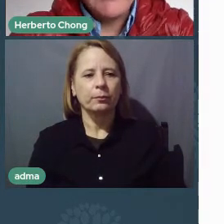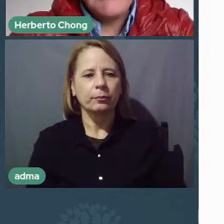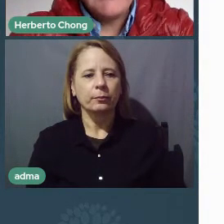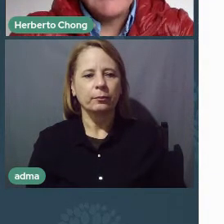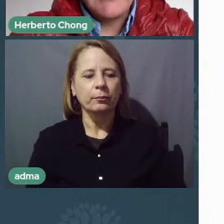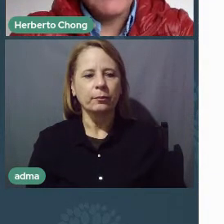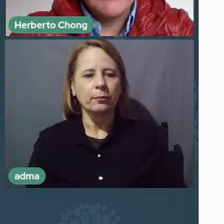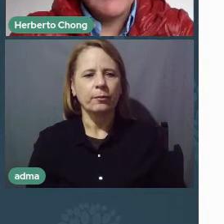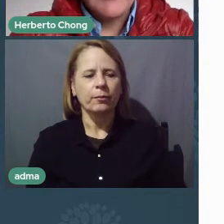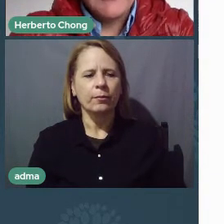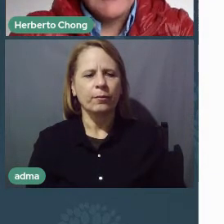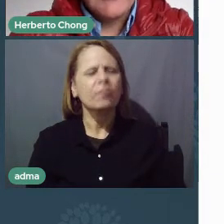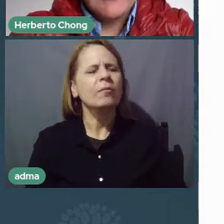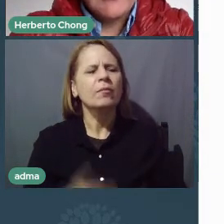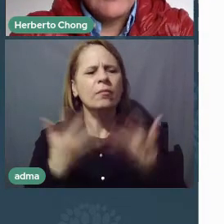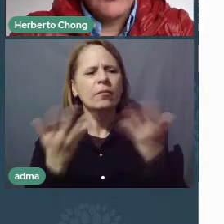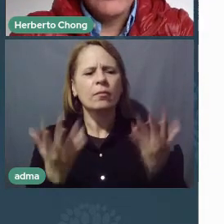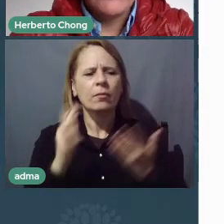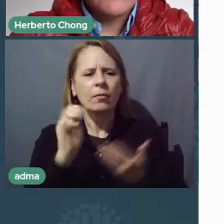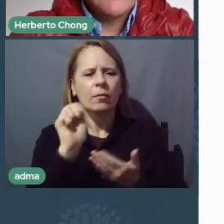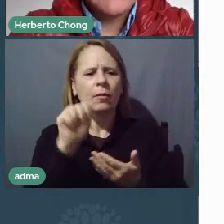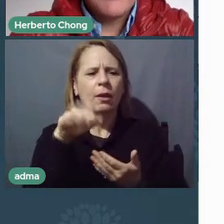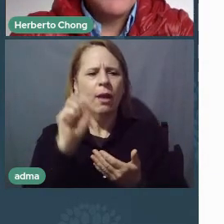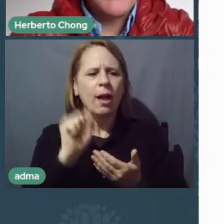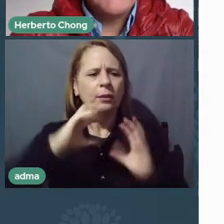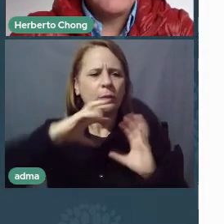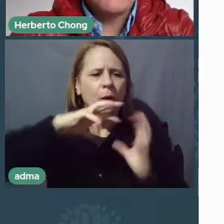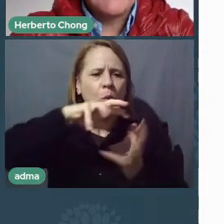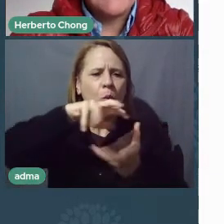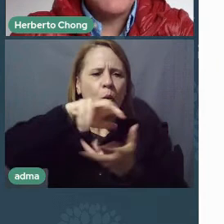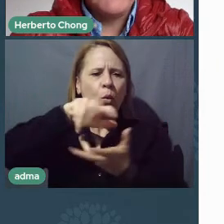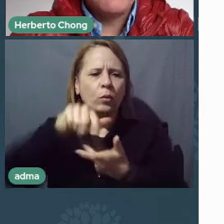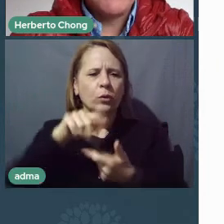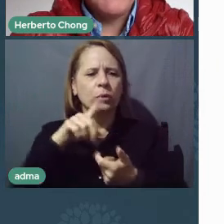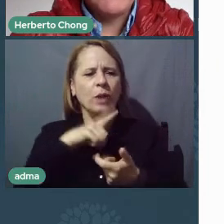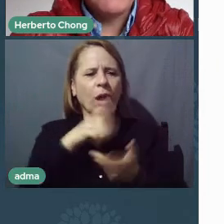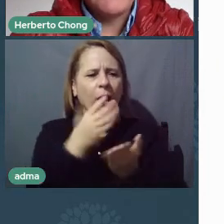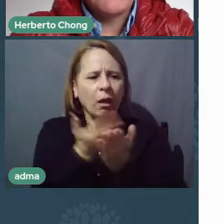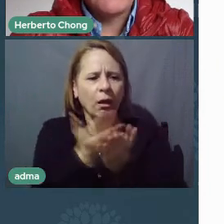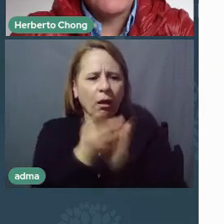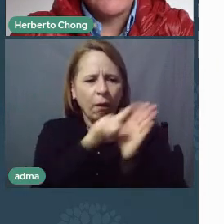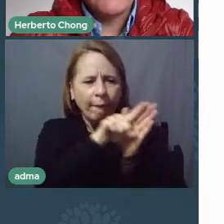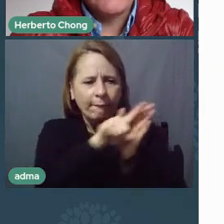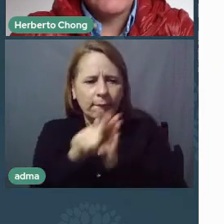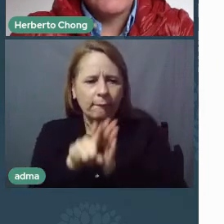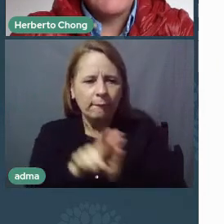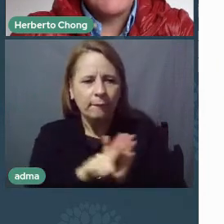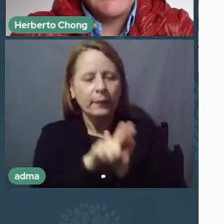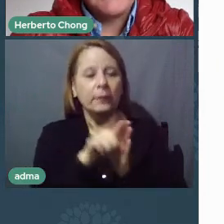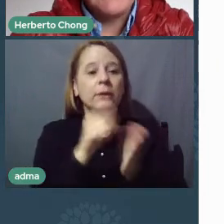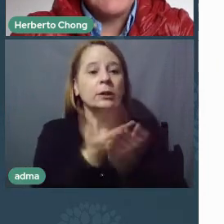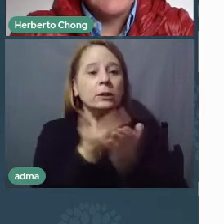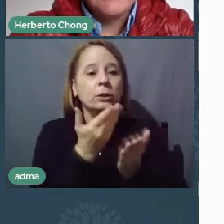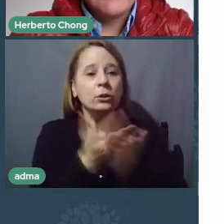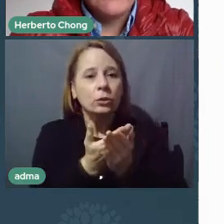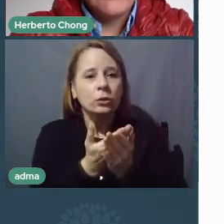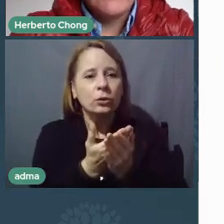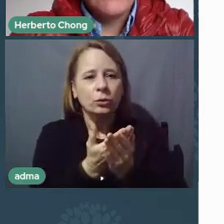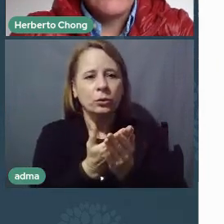A prevalência de asma no mundo todo ela está bem estudada, principalmente com esse estudo que é o estudo